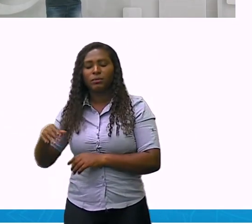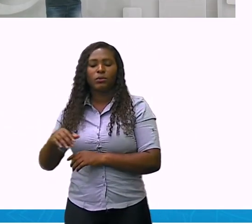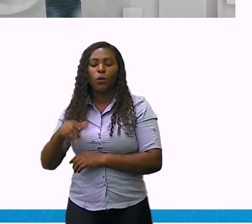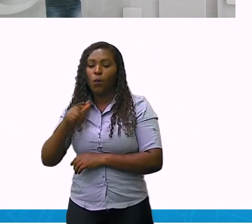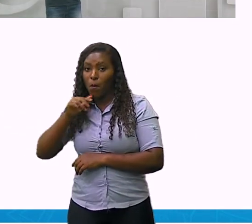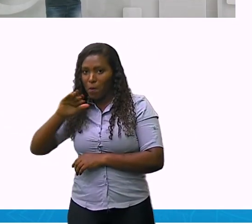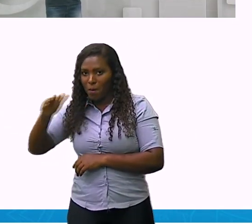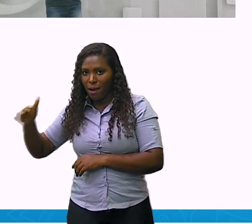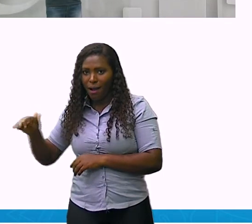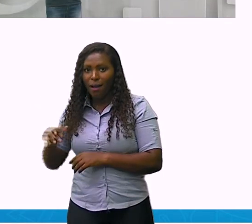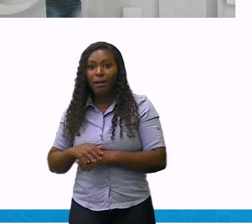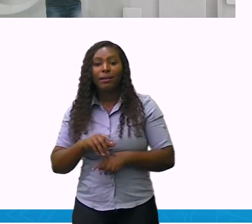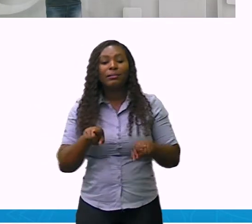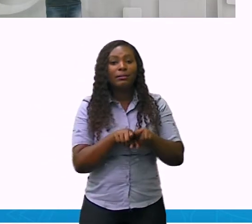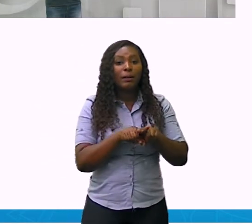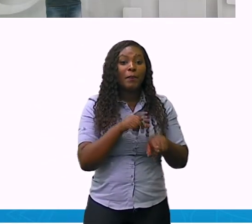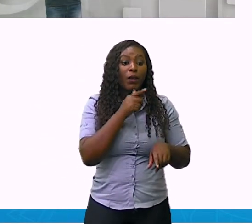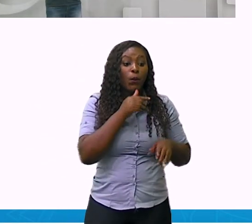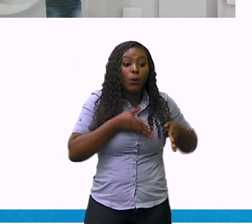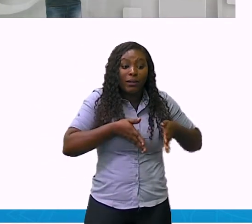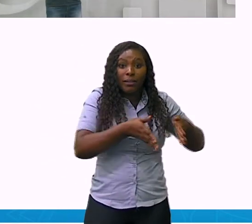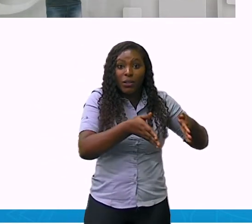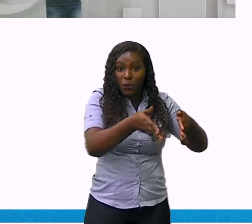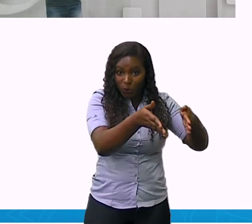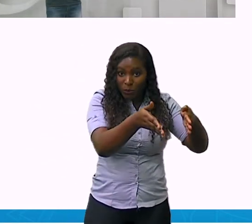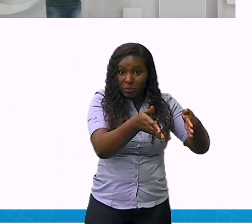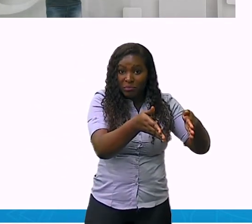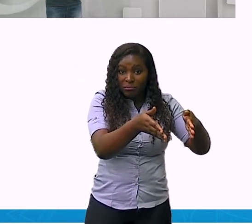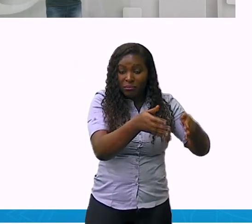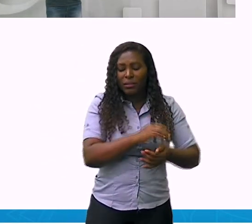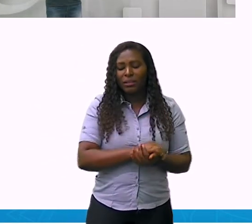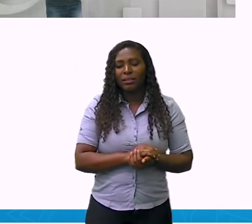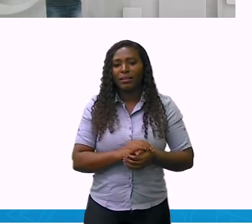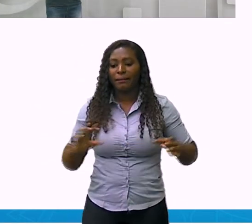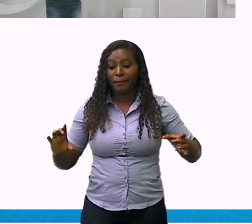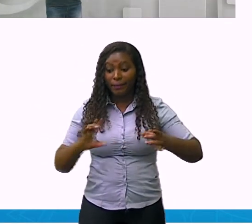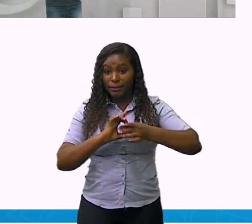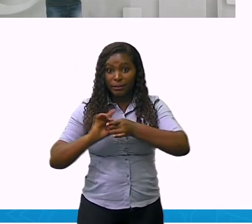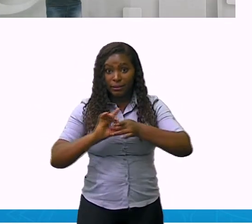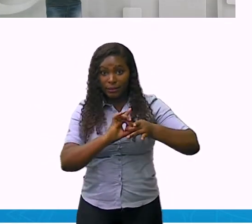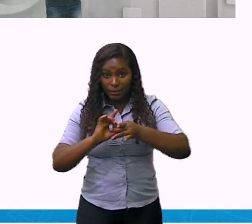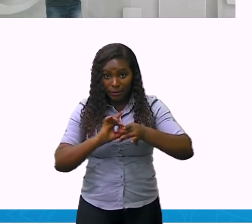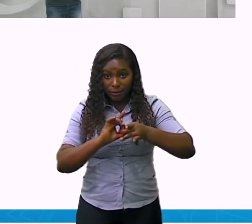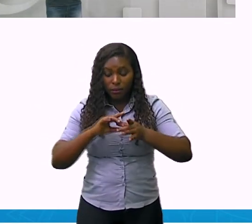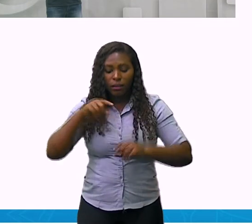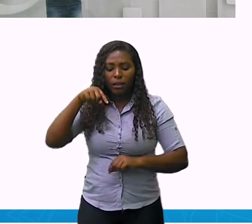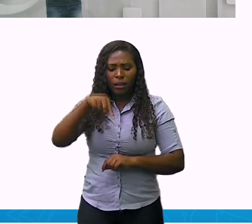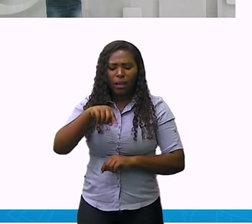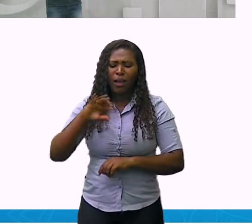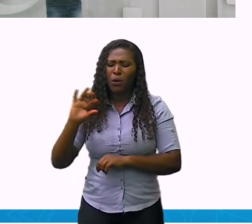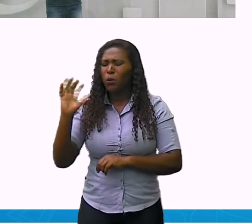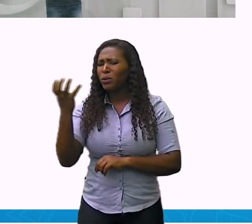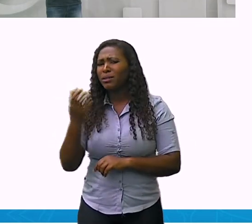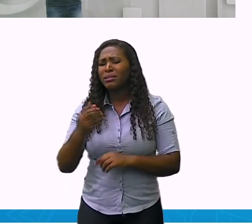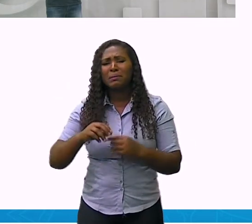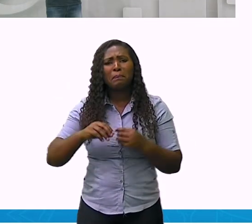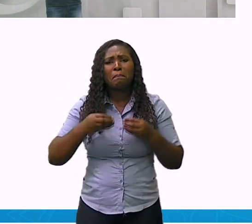e neste ponto ocorrem sérios riscos devido à sua exploração